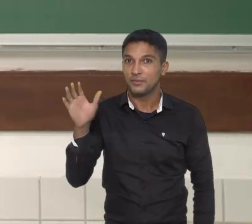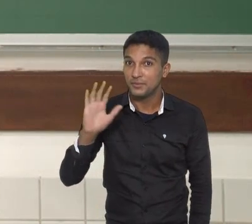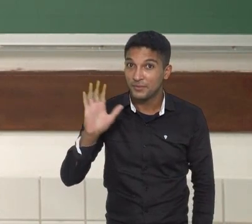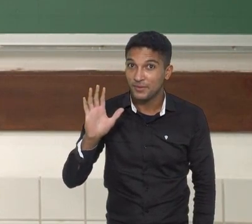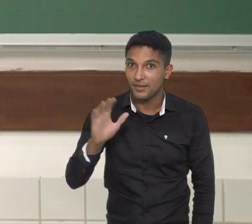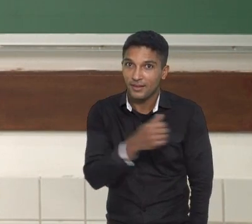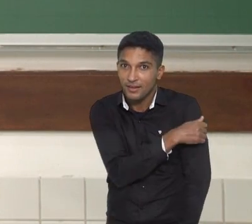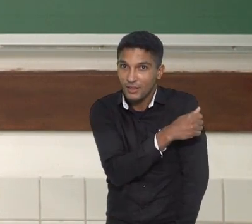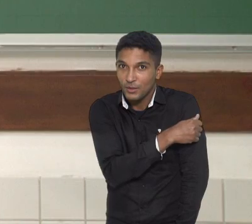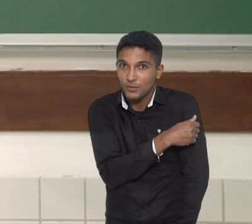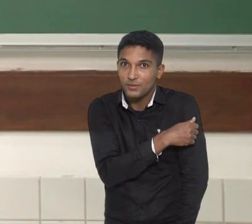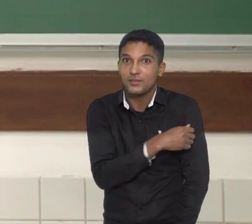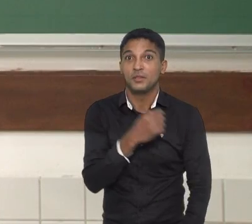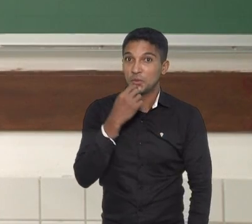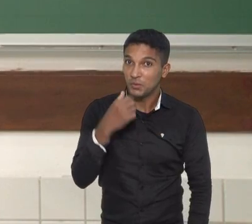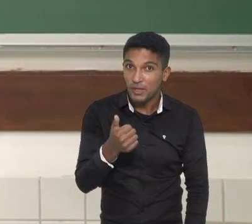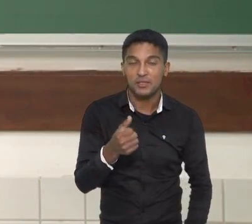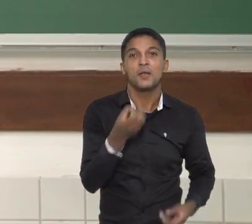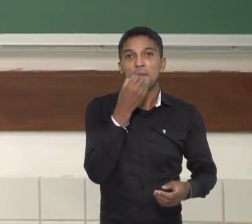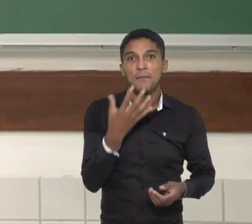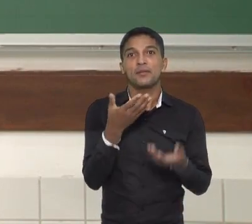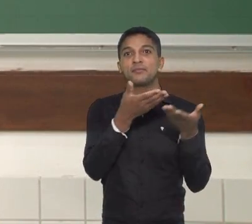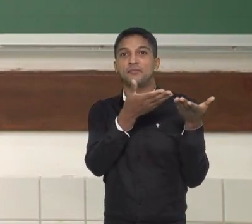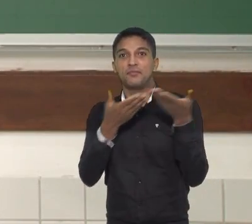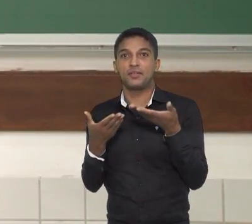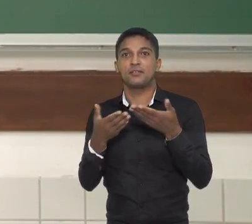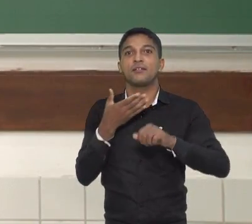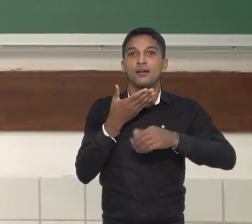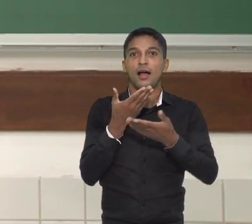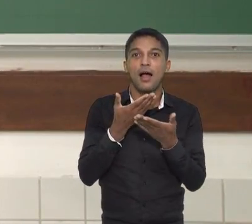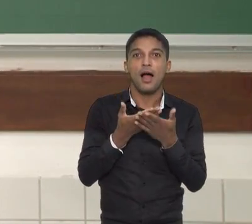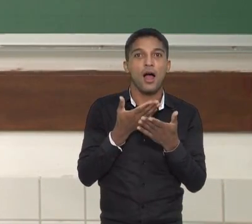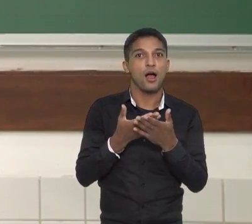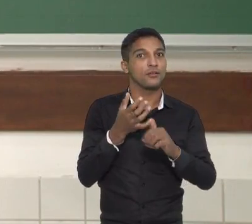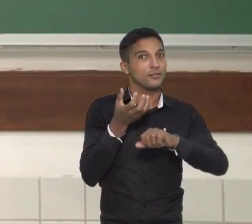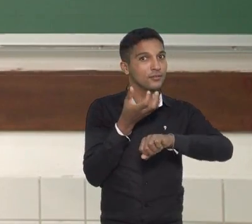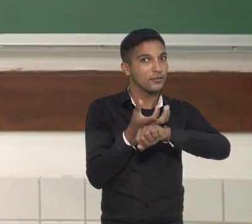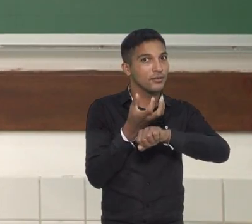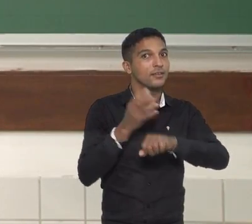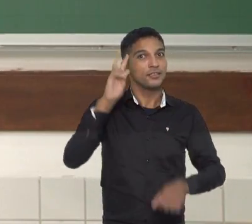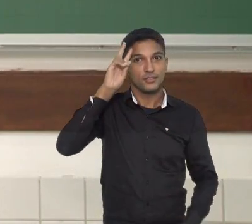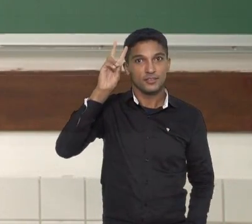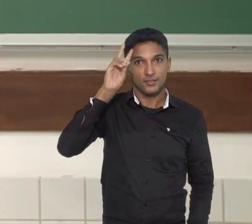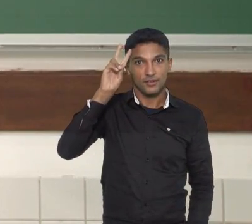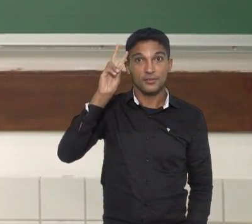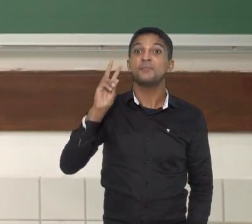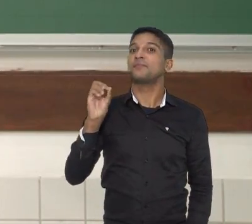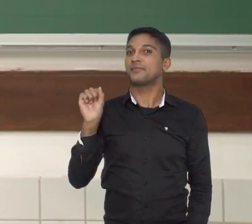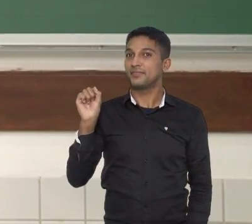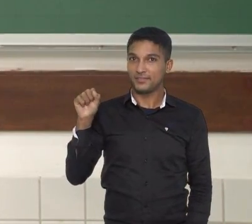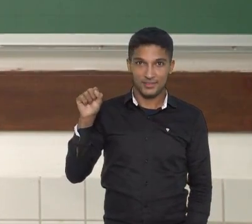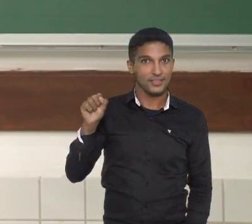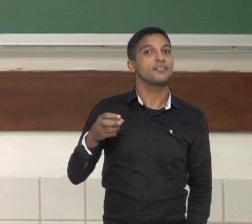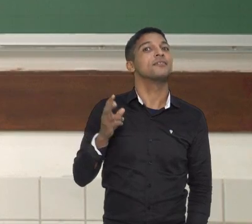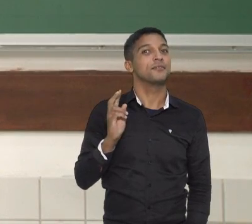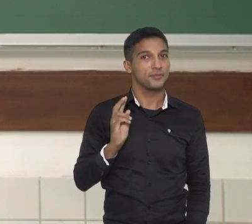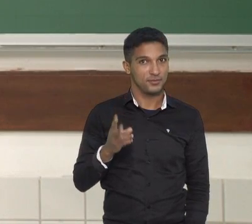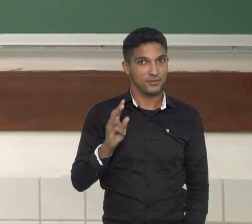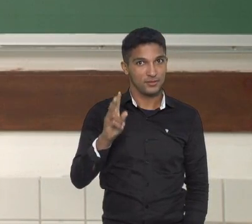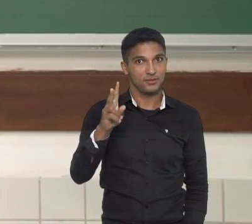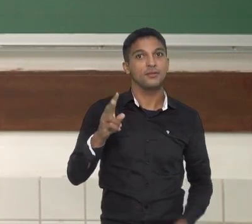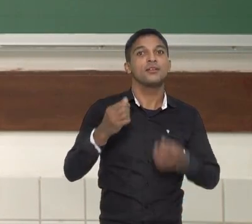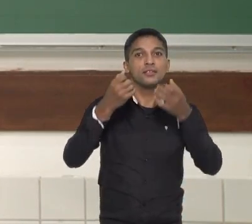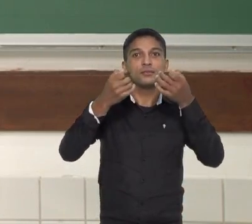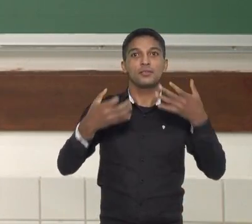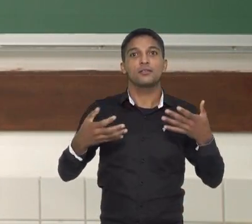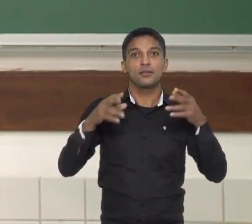Olá, tudo bem? Seja bem-vindo à aula de História. Sim, nós vamos continuar falando sobre a